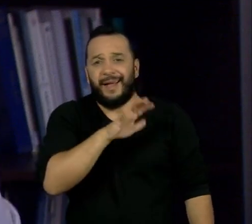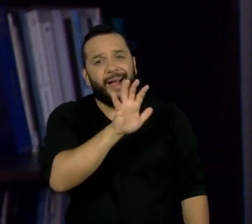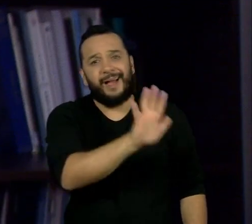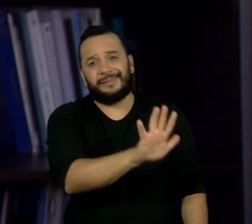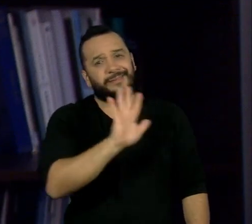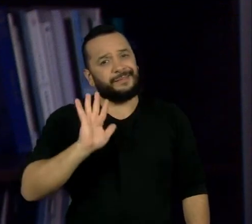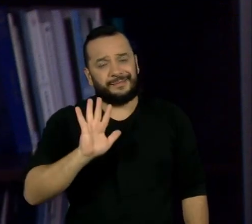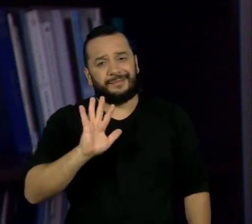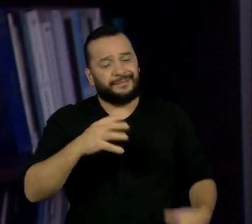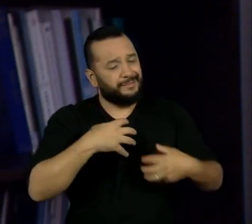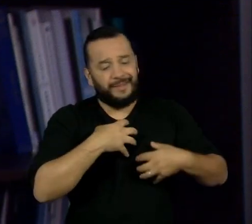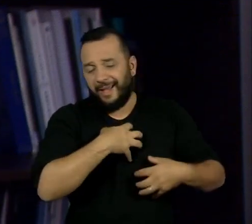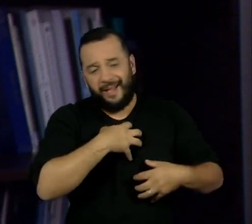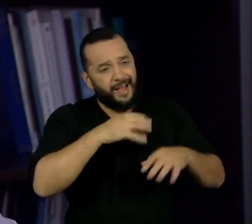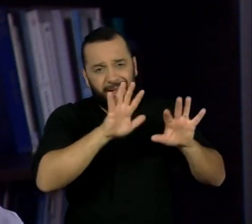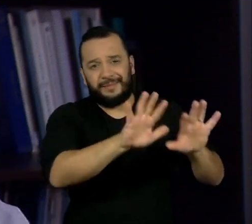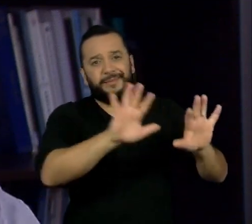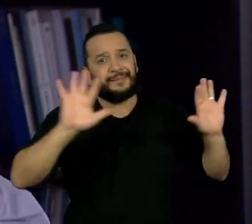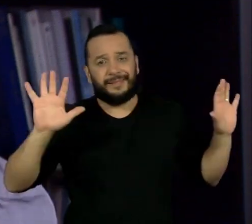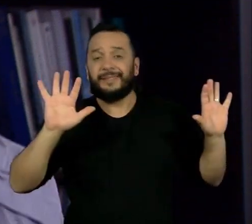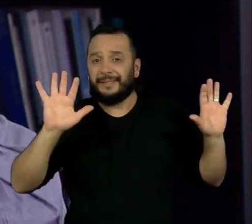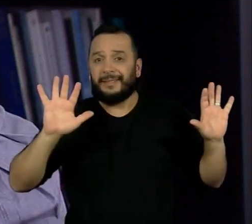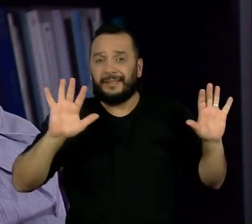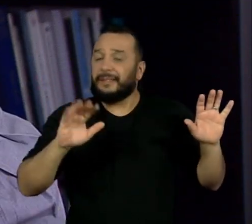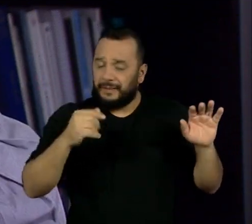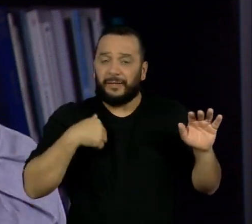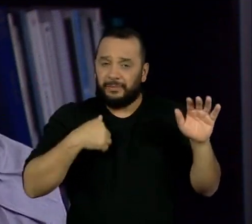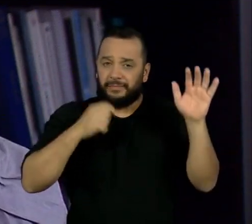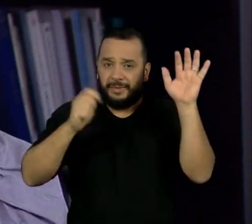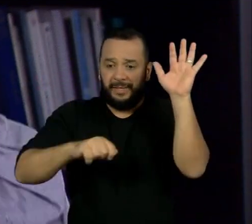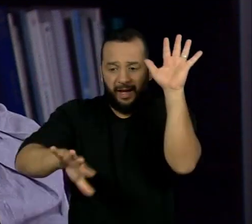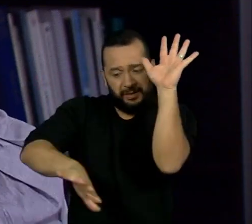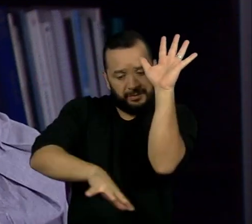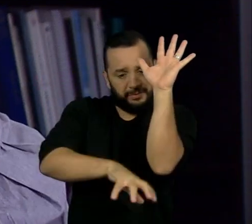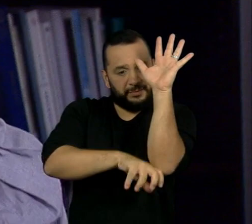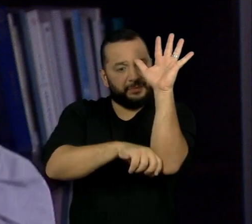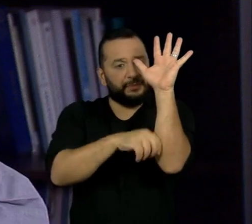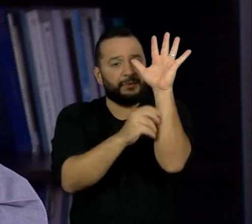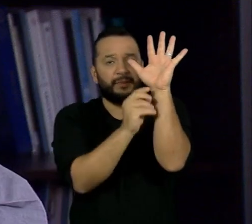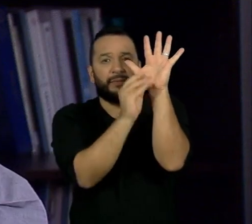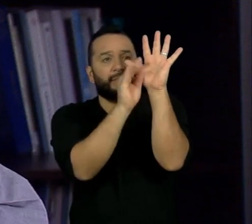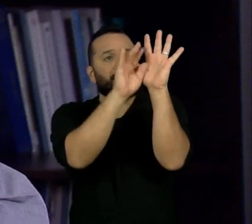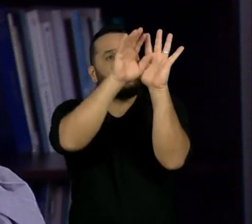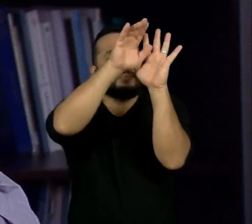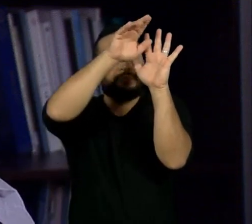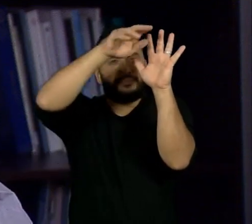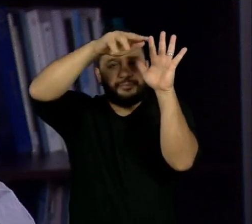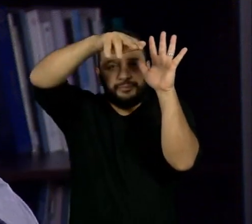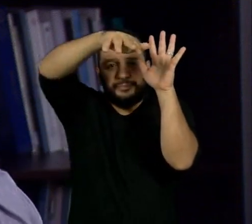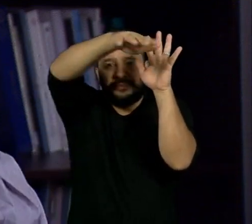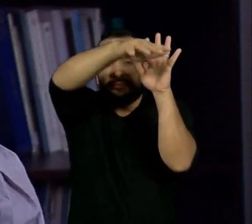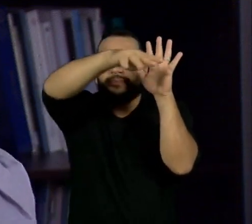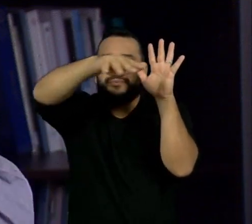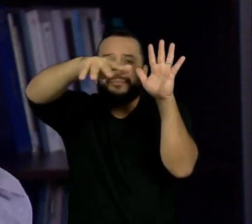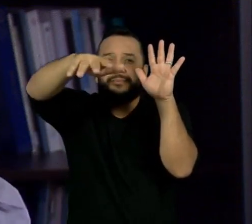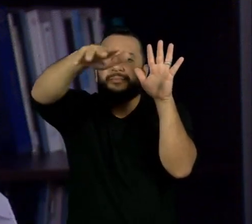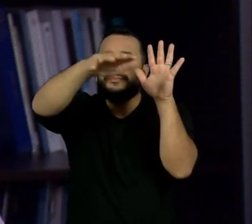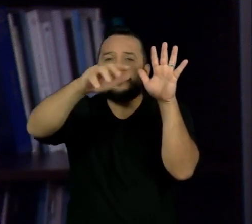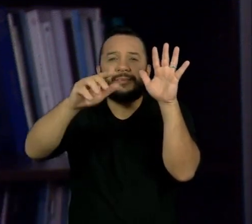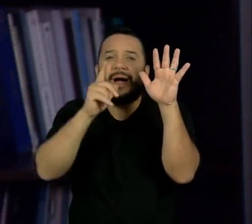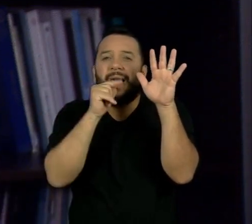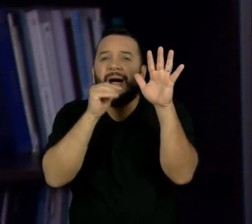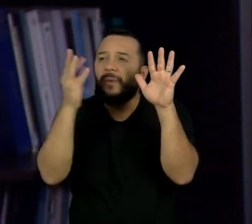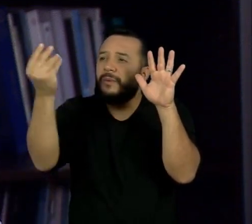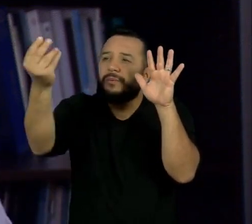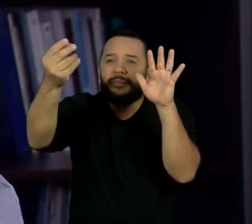floresta recicle muita água. Então ela transpira muito eficientemente durante a estação seca, umedece a